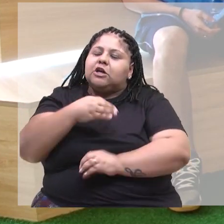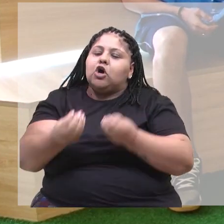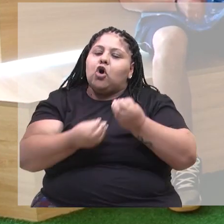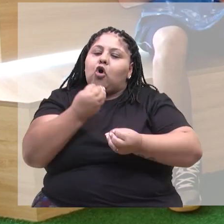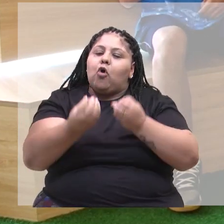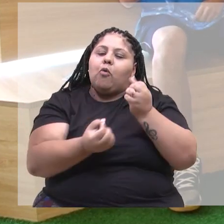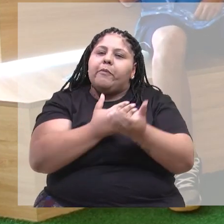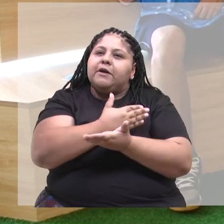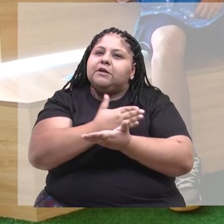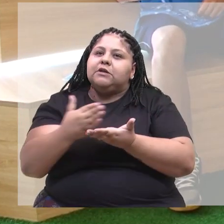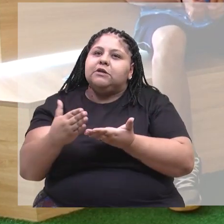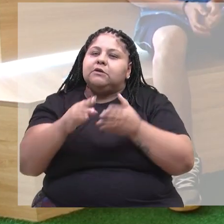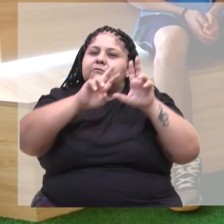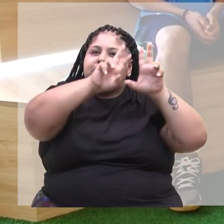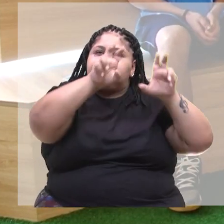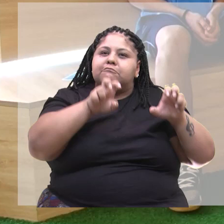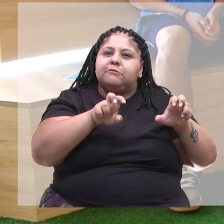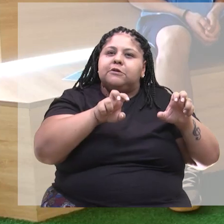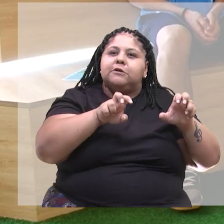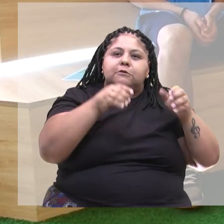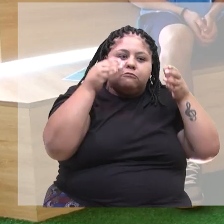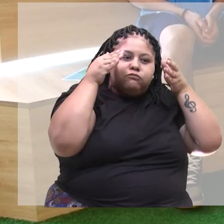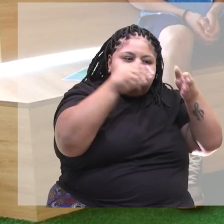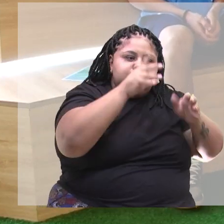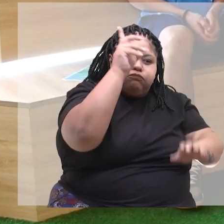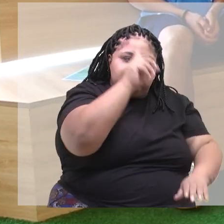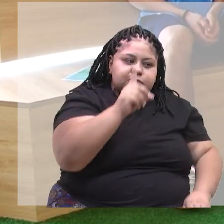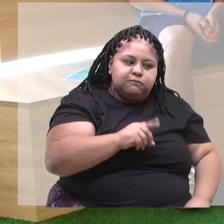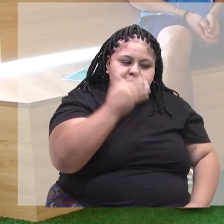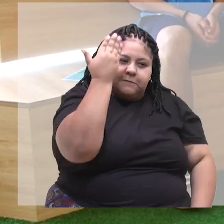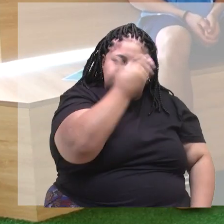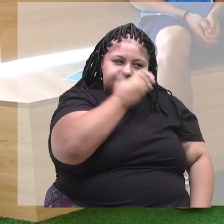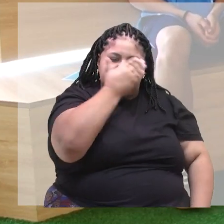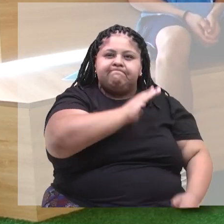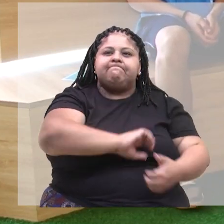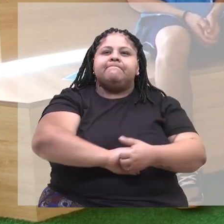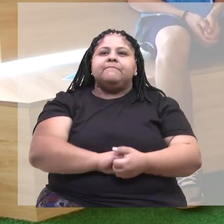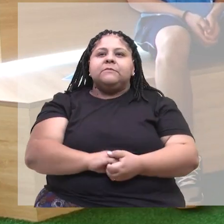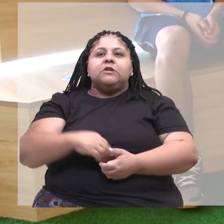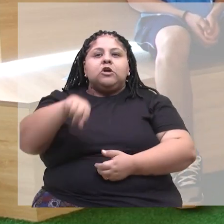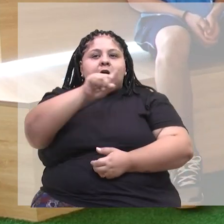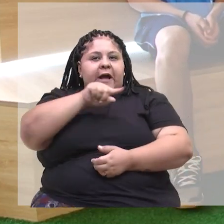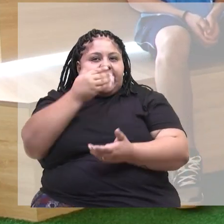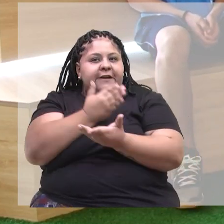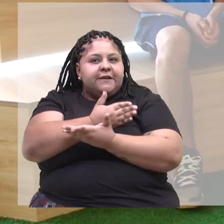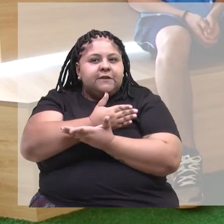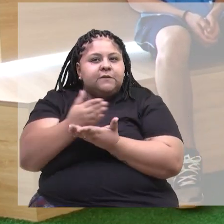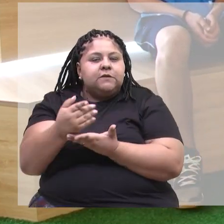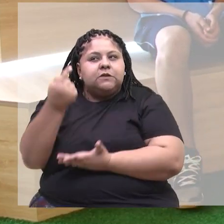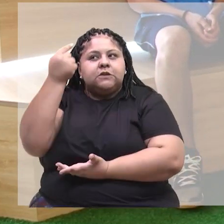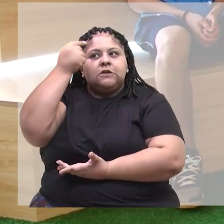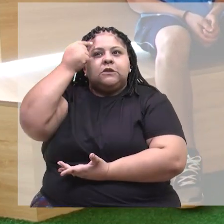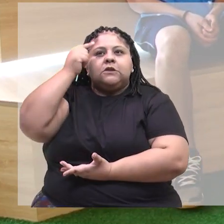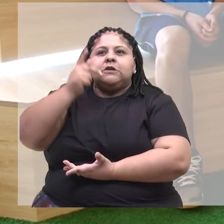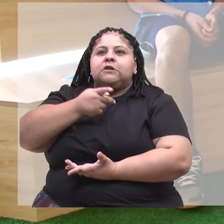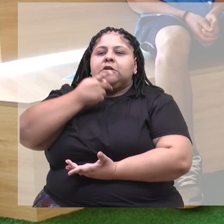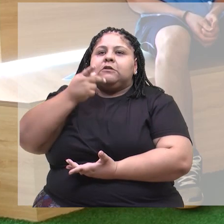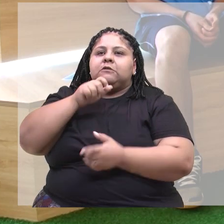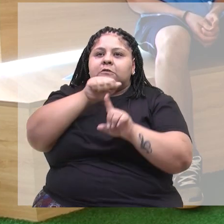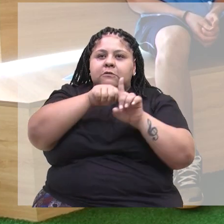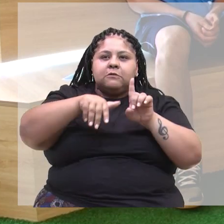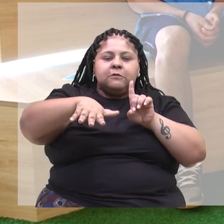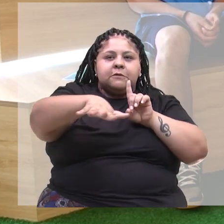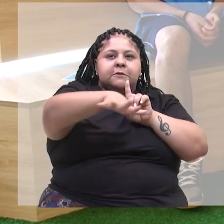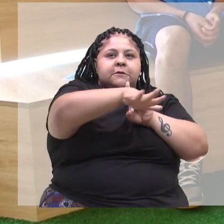de pesquisar essa temática, como que vocês chegaram nesse assunto tão específico que são as deficiências invisíveis. A gente começou com a ideia de falar